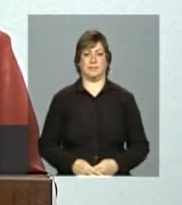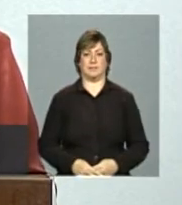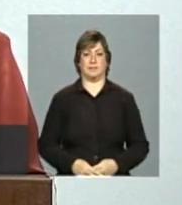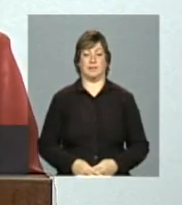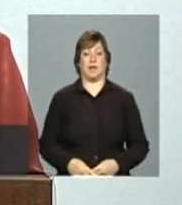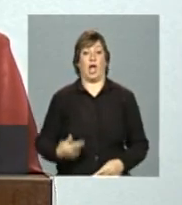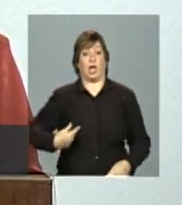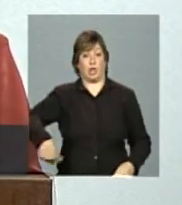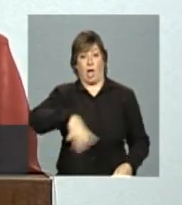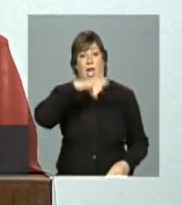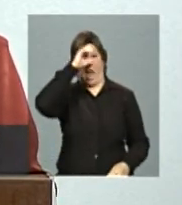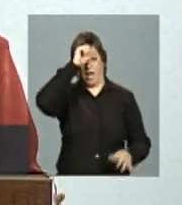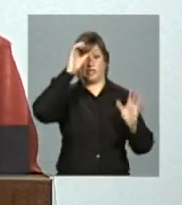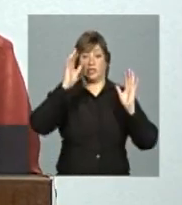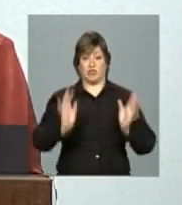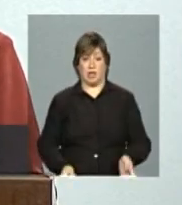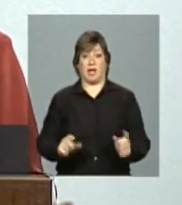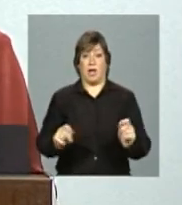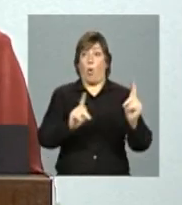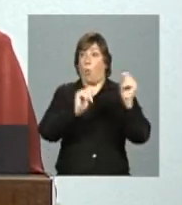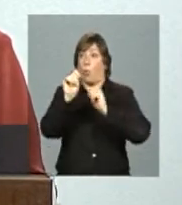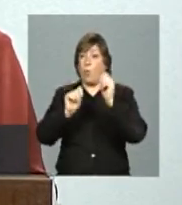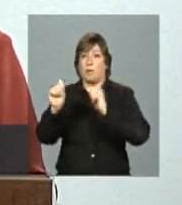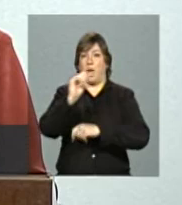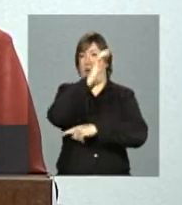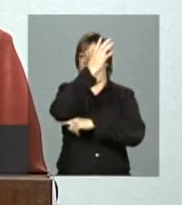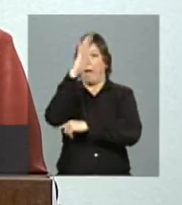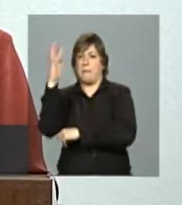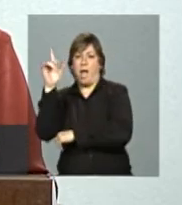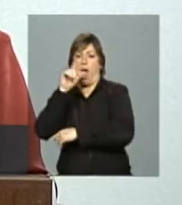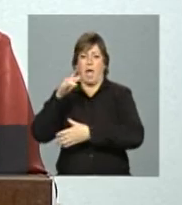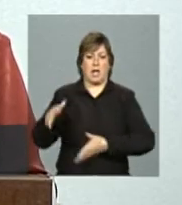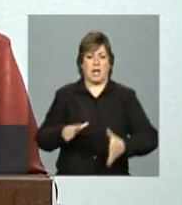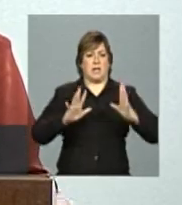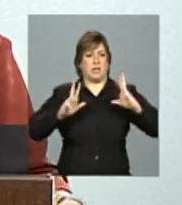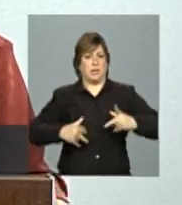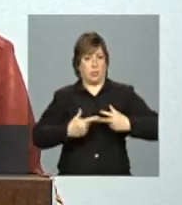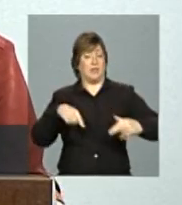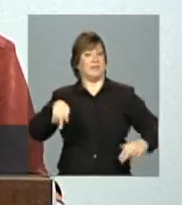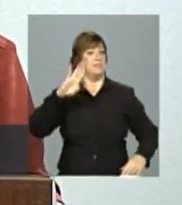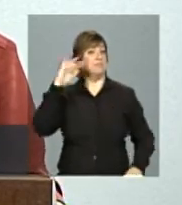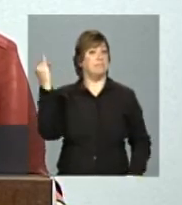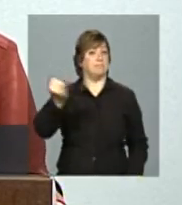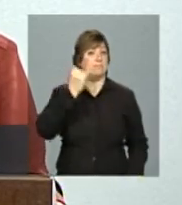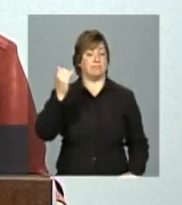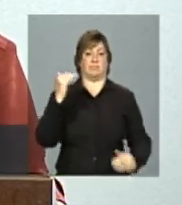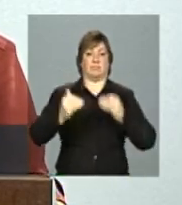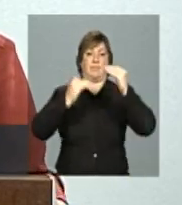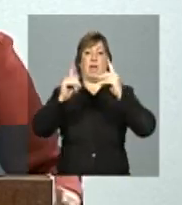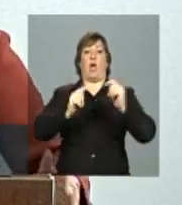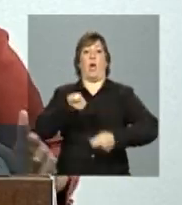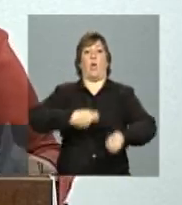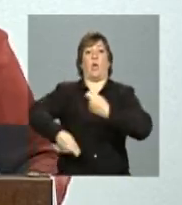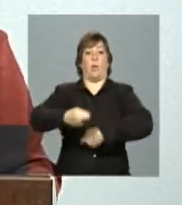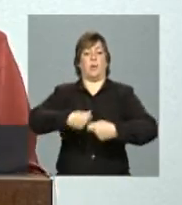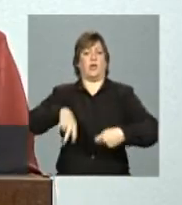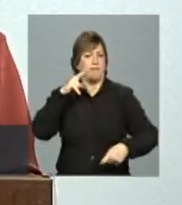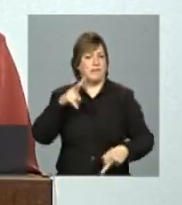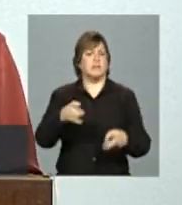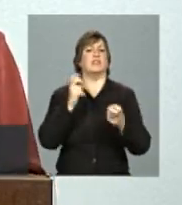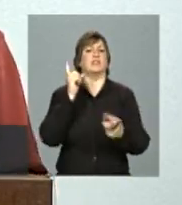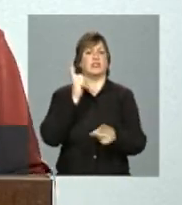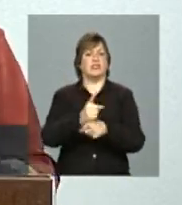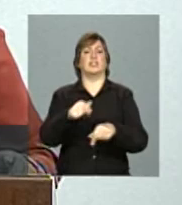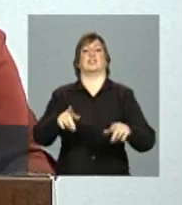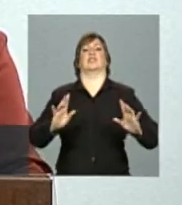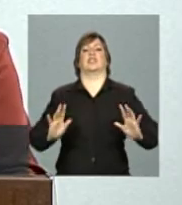aprendemos que a preservação do meio ambiente é a condição essencial do crescimento econômico verificamos isso